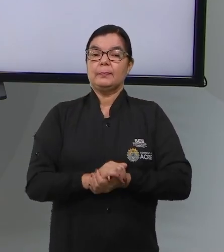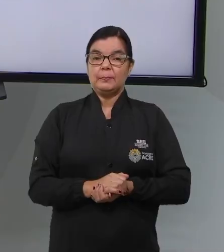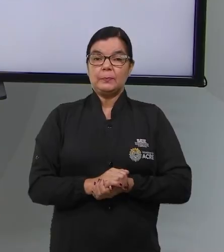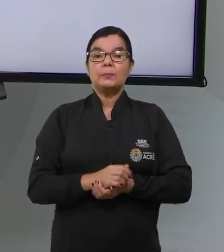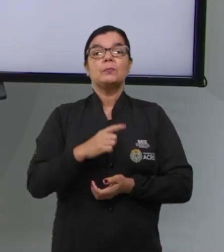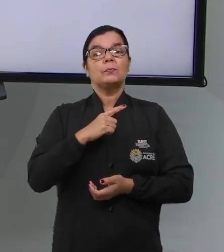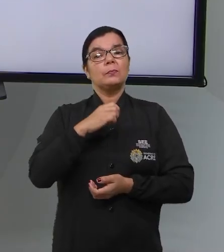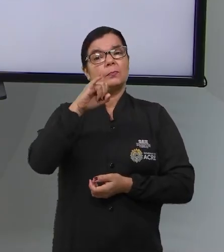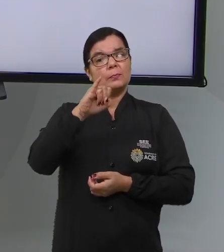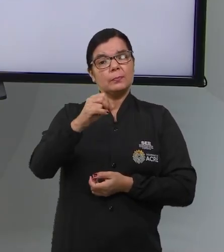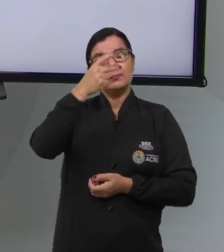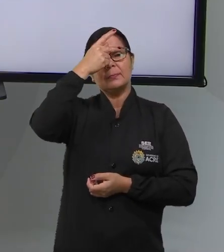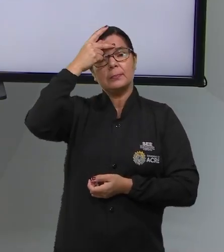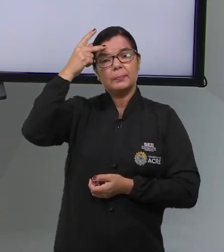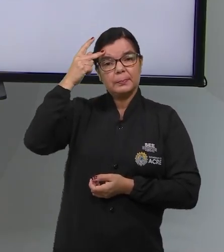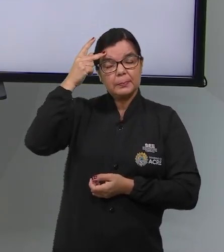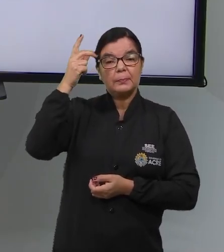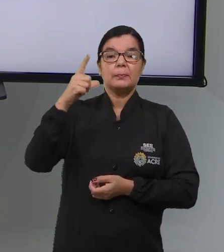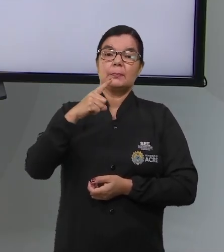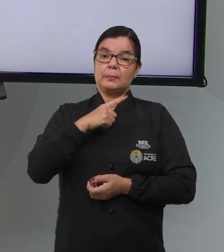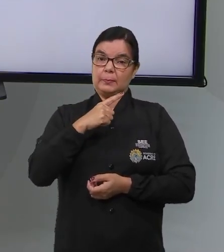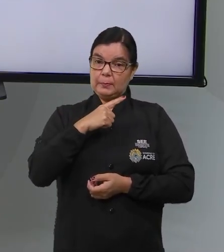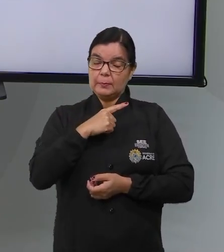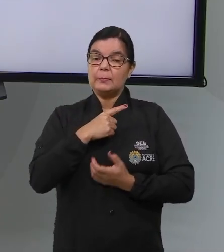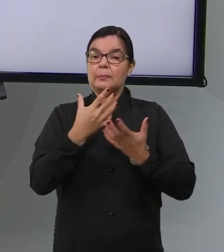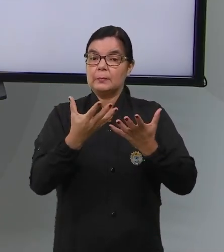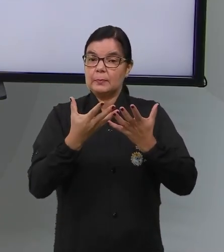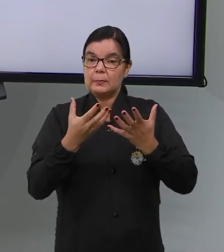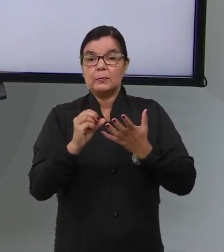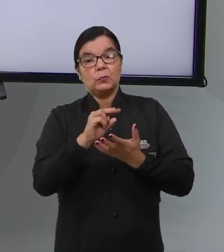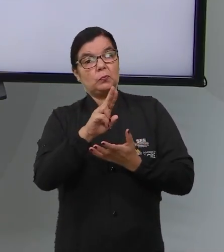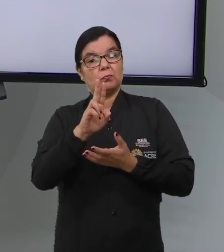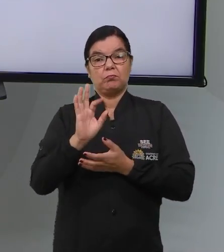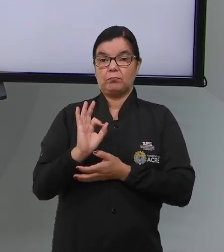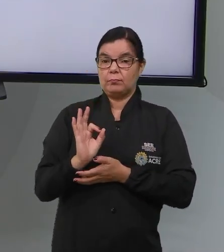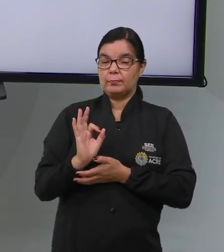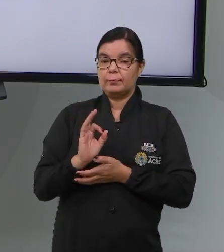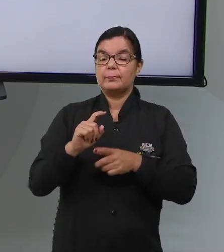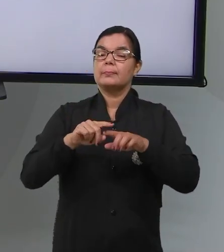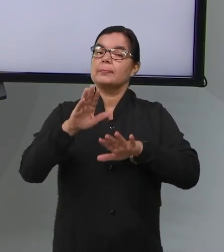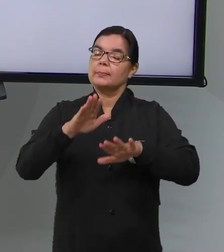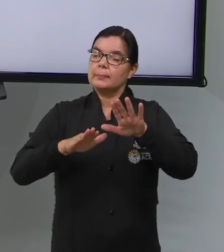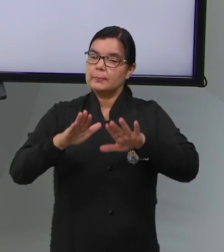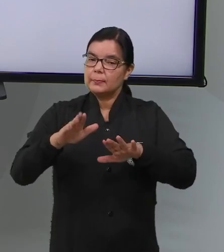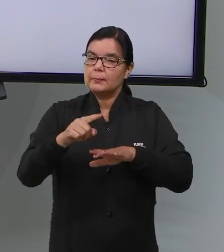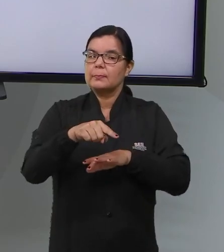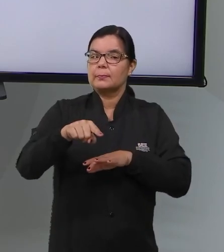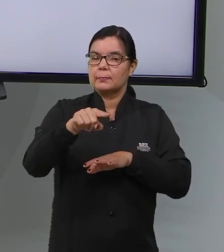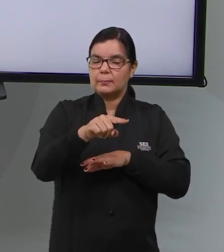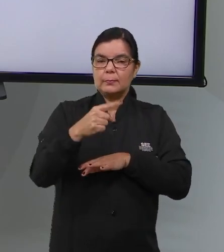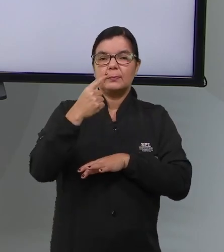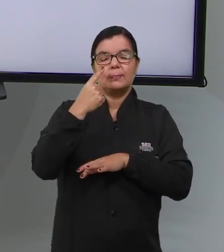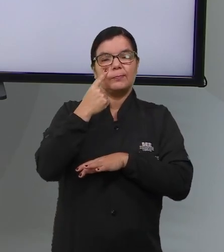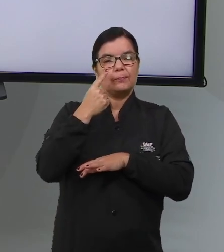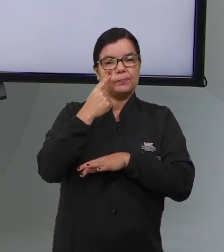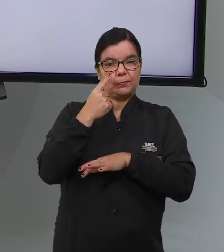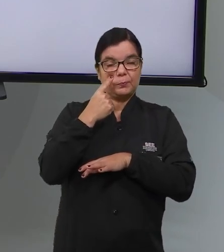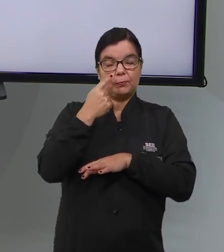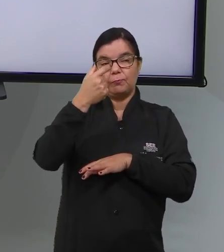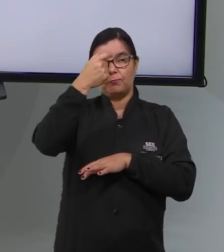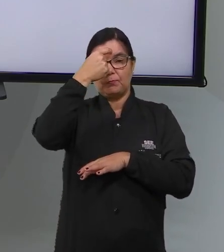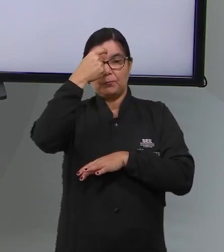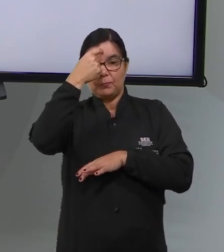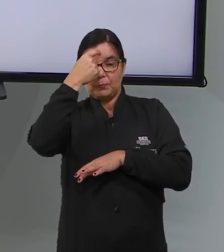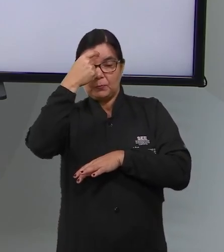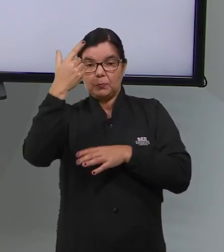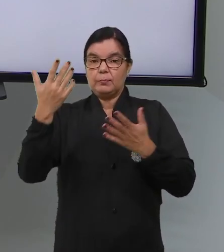responsabilidade, se a pessoa ela vai estar decodificando ou não. A partir daí, você acaba gerando